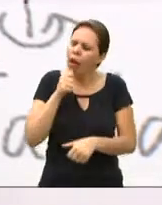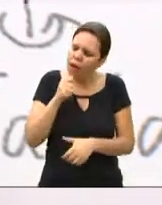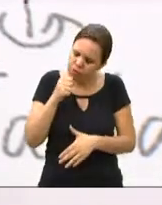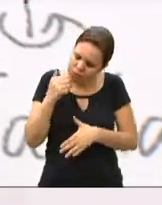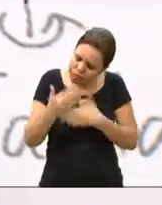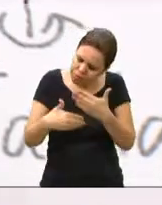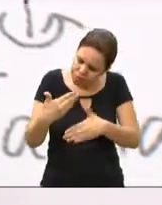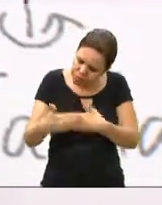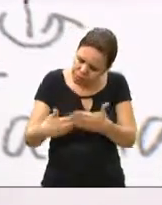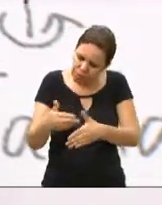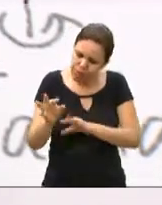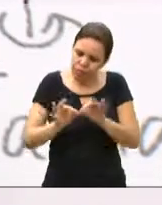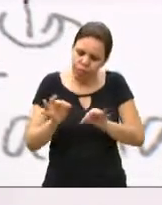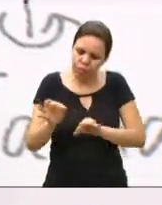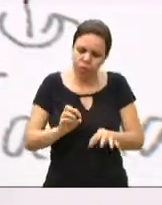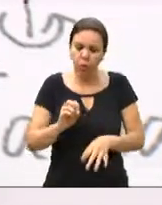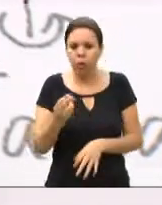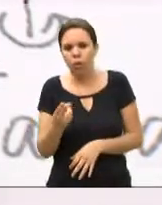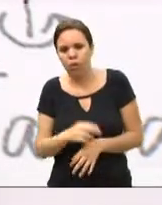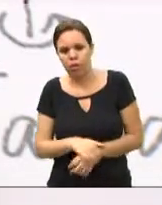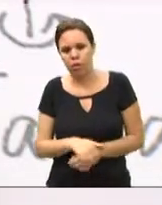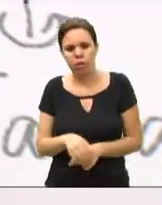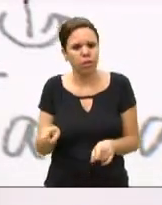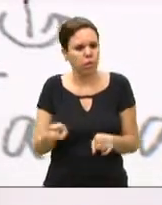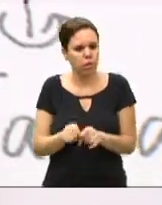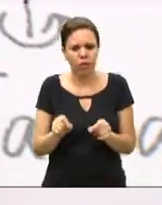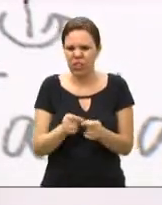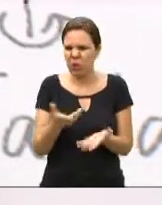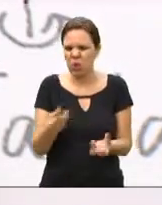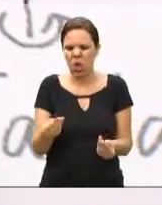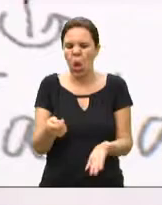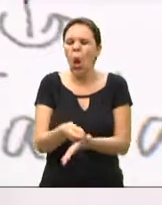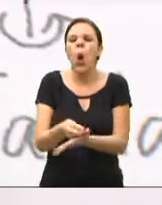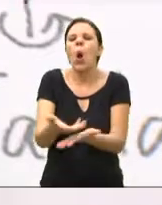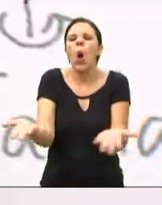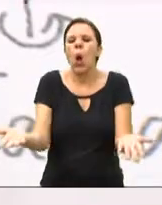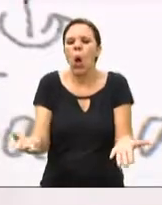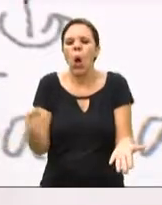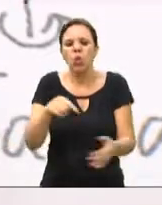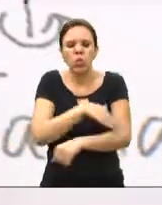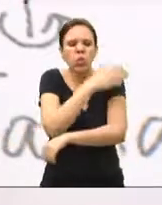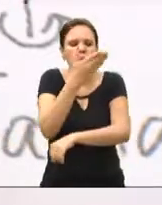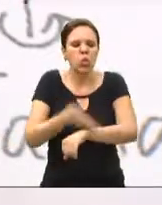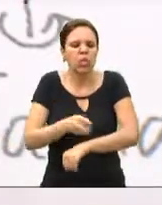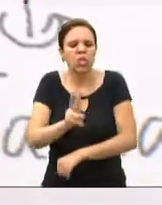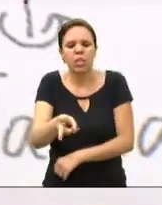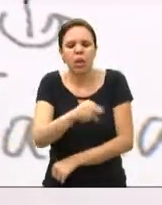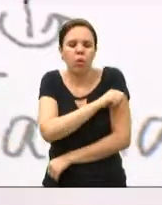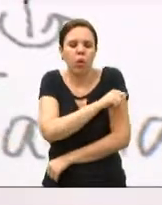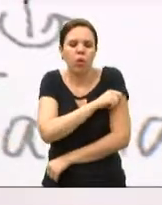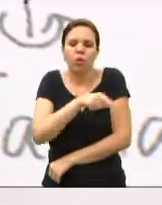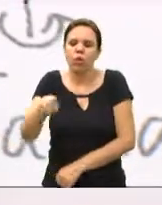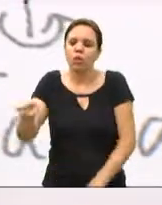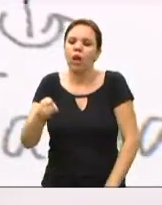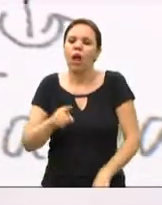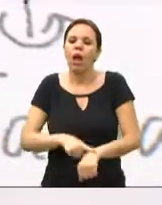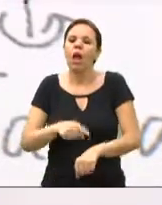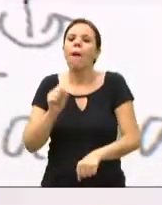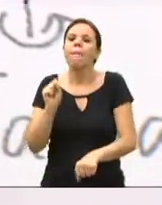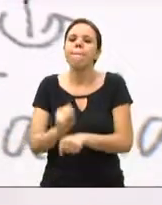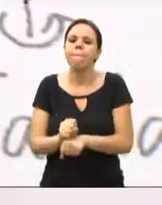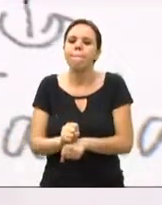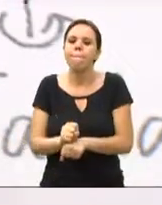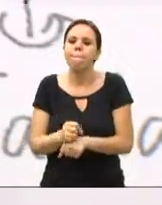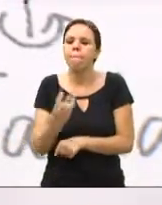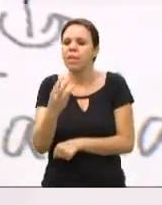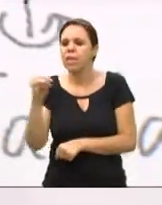de preparação, né? Ou, e também não fazer muitas cobranças ao longo do dia. Então, às vezes, o aluno está lá numa pausa programada, né,